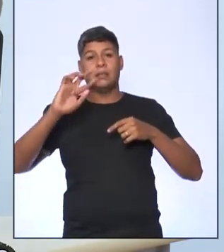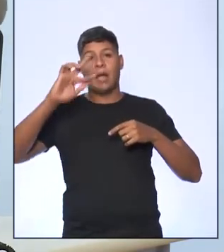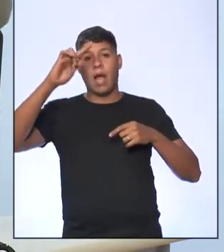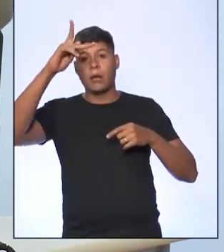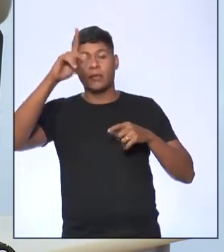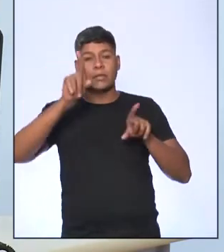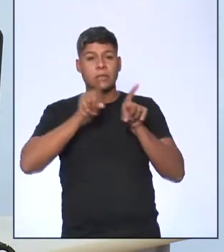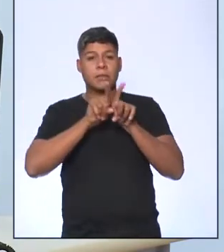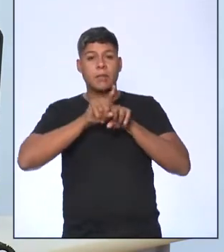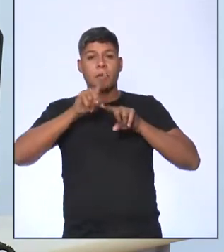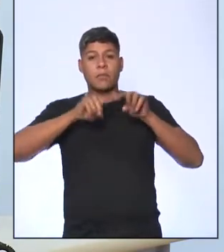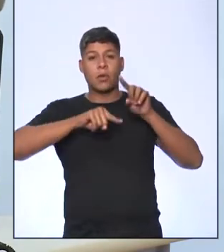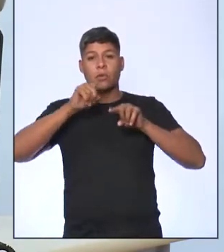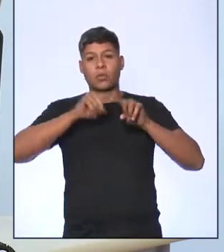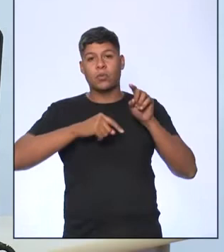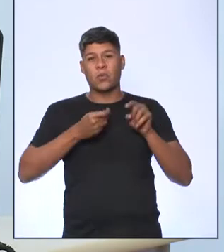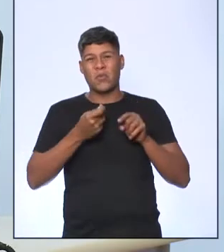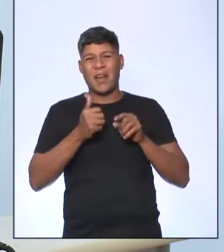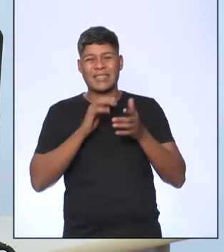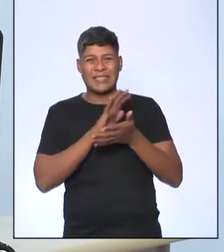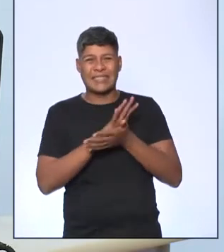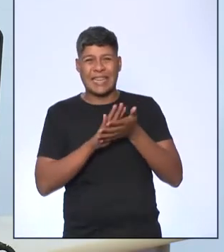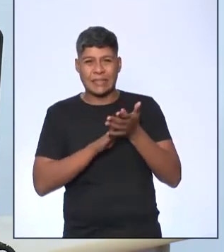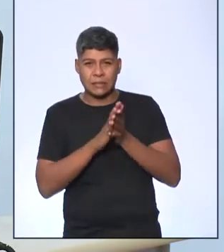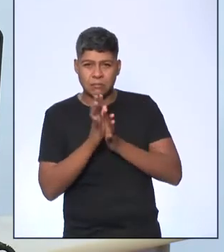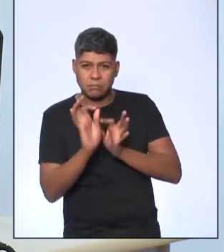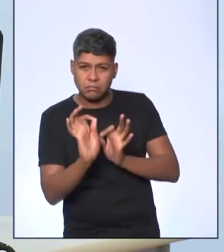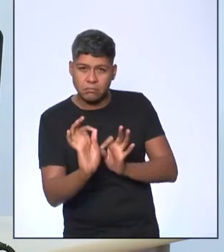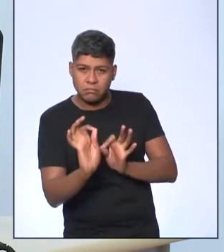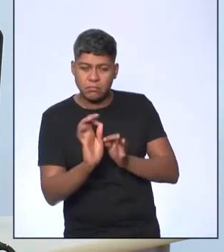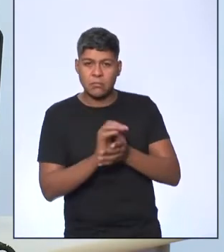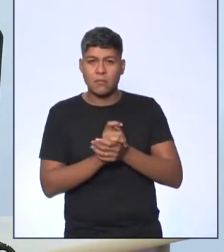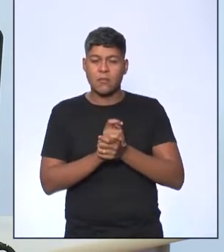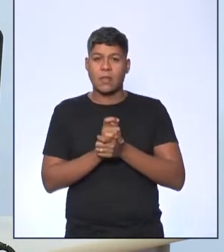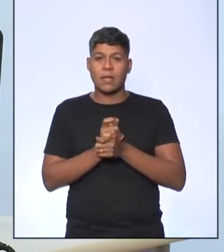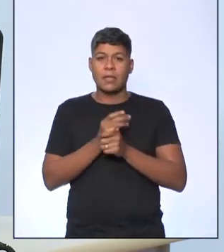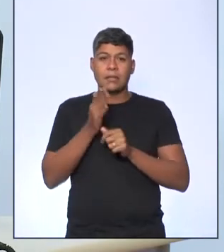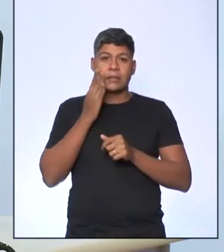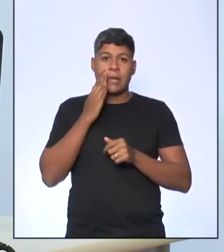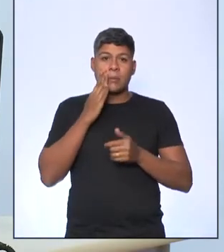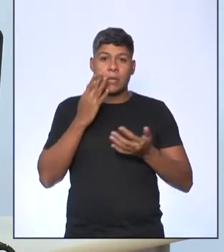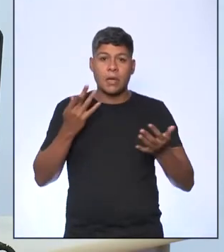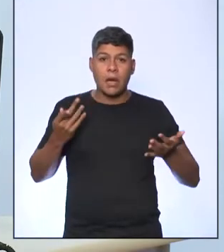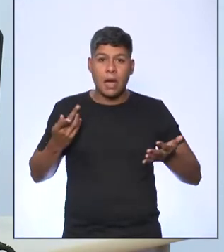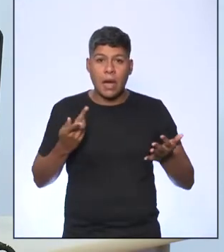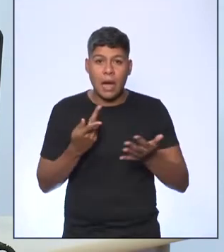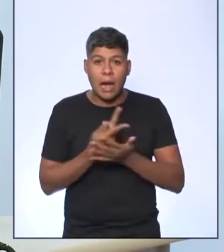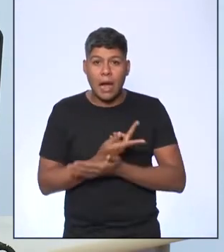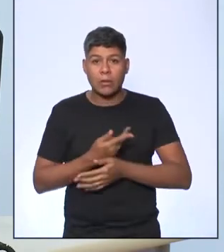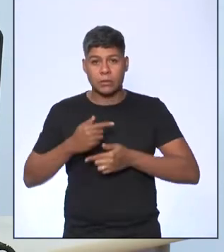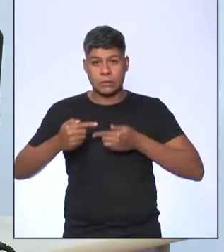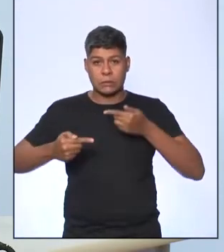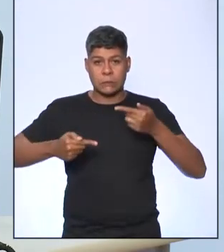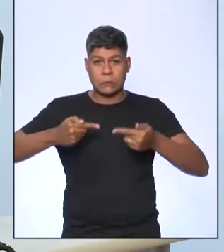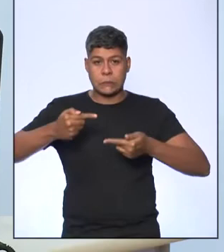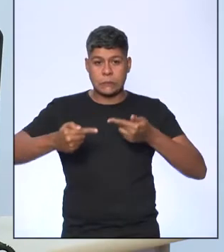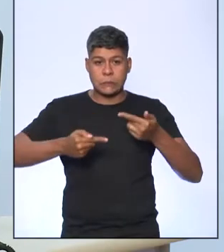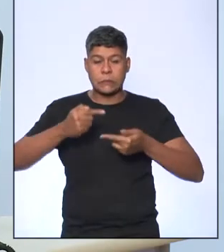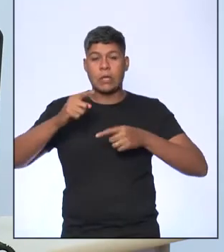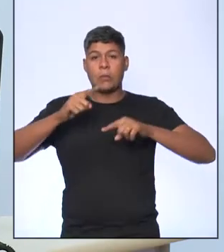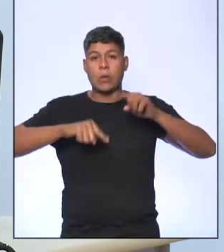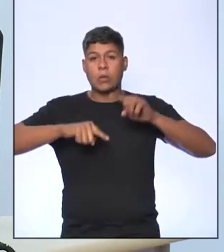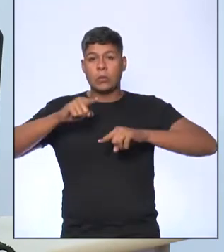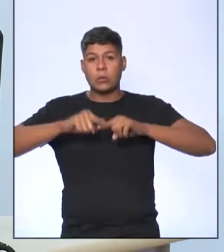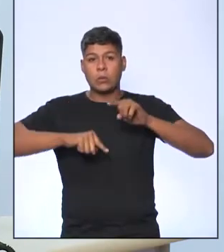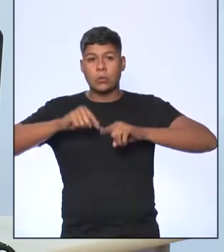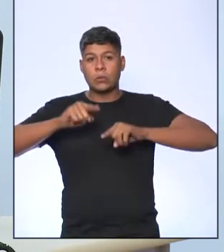de produto eu ia ter quase nada, certo? Daí, conforme a minha reação estava rolando, a minha quantidade de produto,